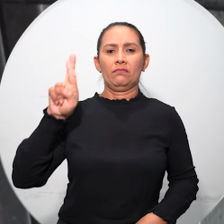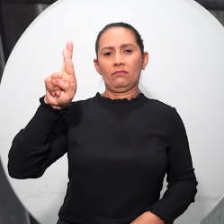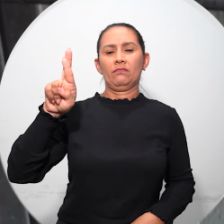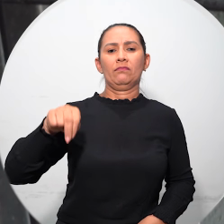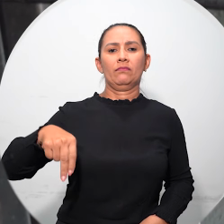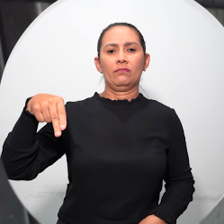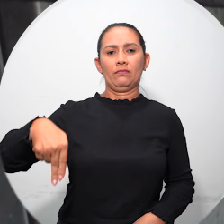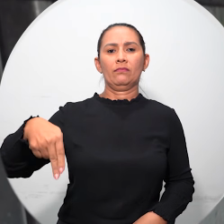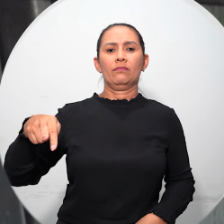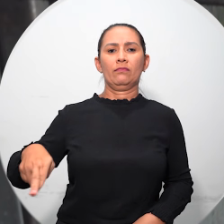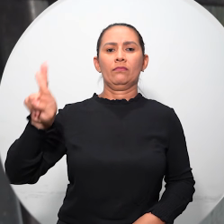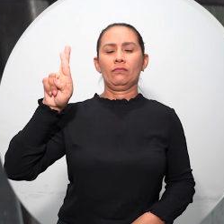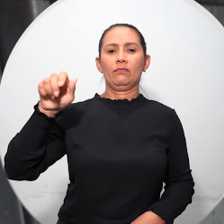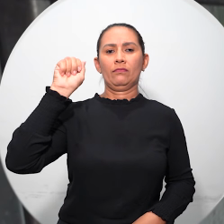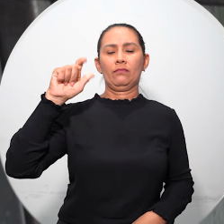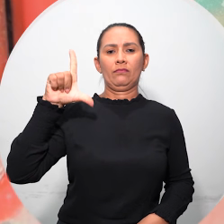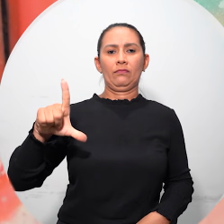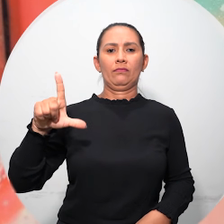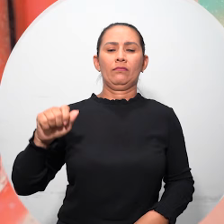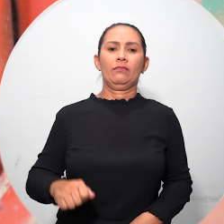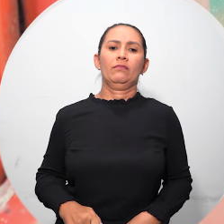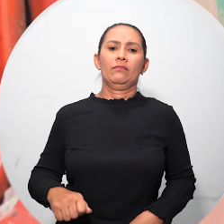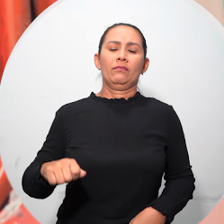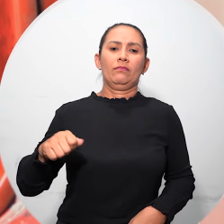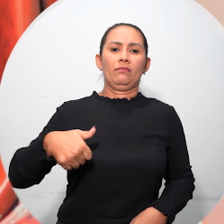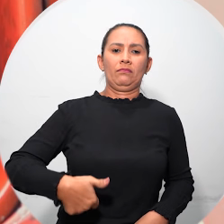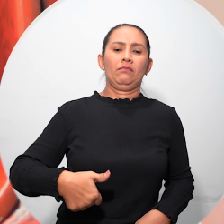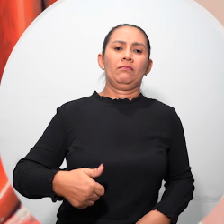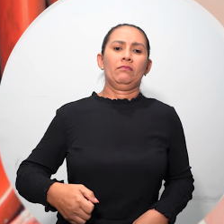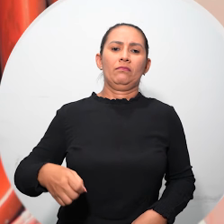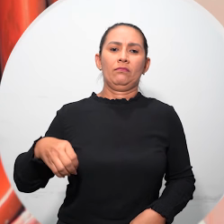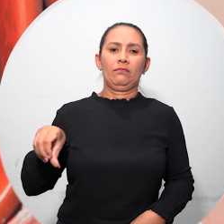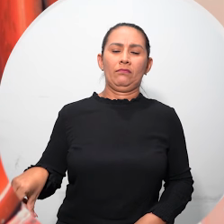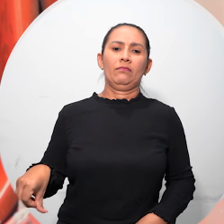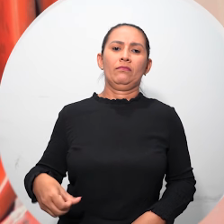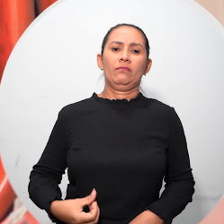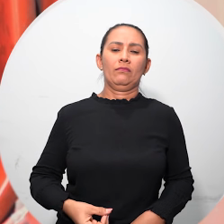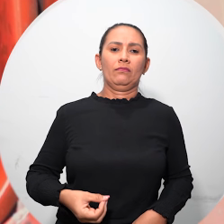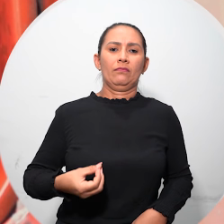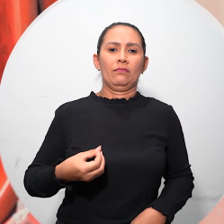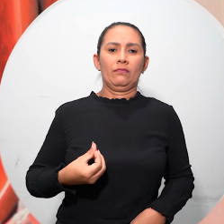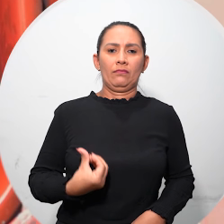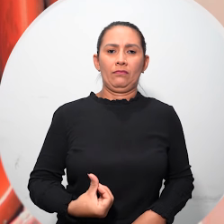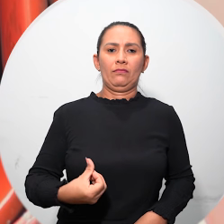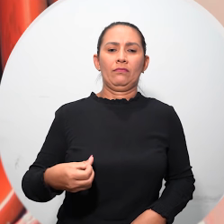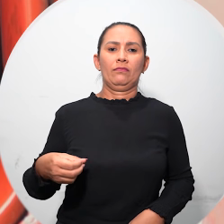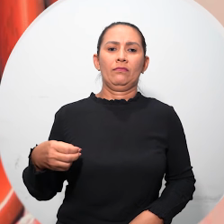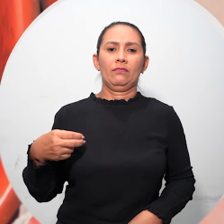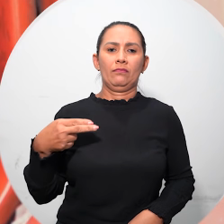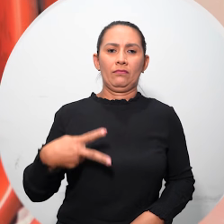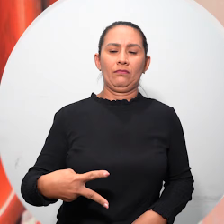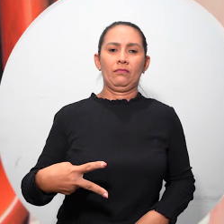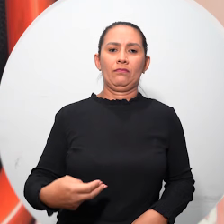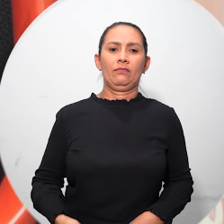uma dela. Está com 50 e poucos anos de estrada. A maior herança que meu pai deixou aqui pra gente foi esse carro de som. E até hoje a gente